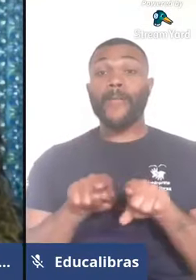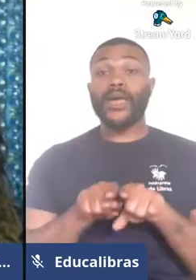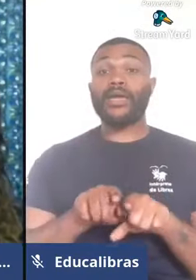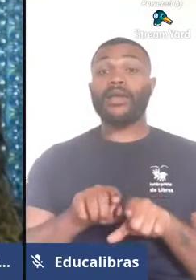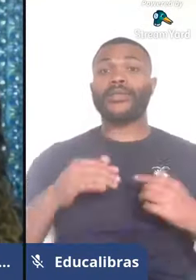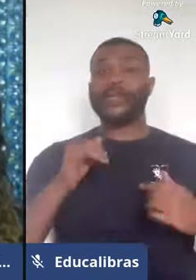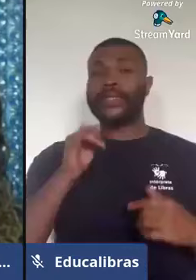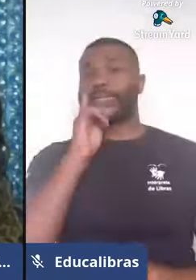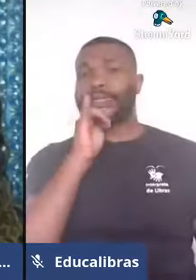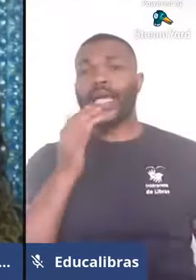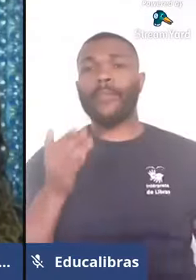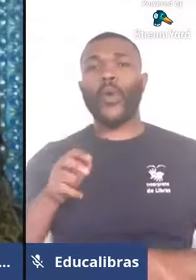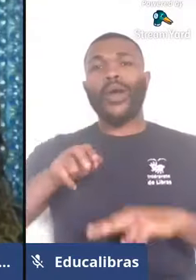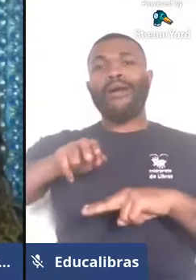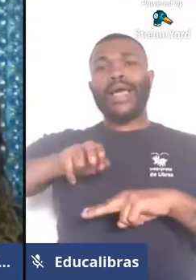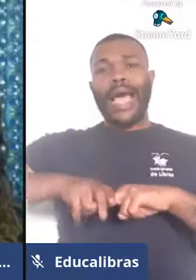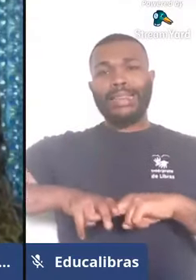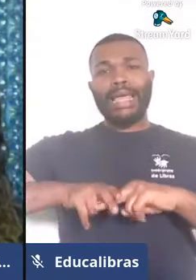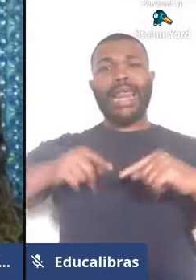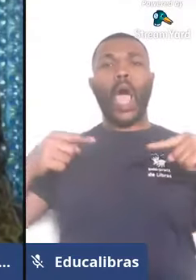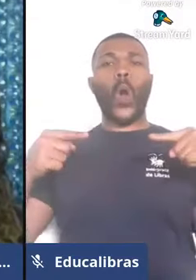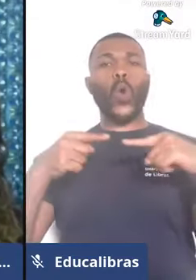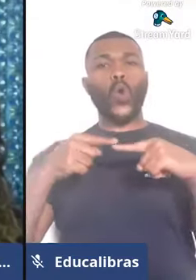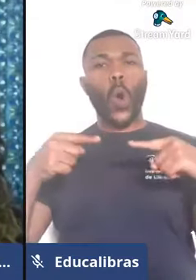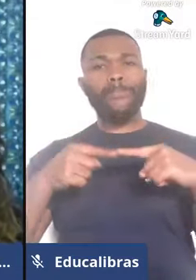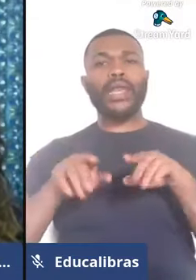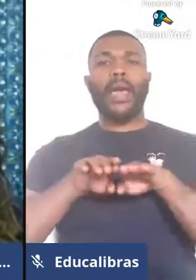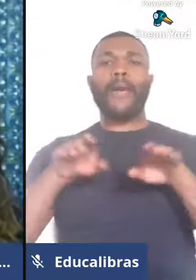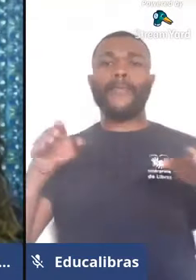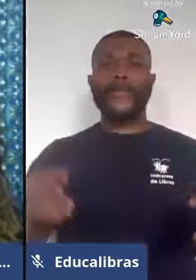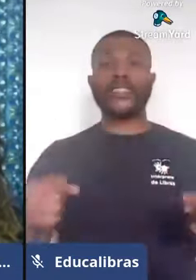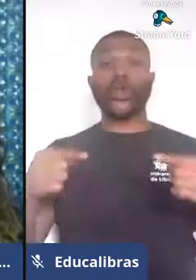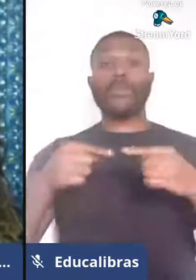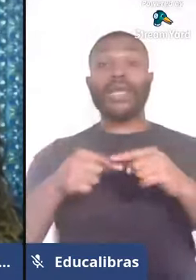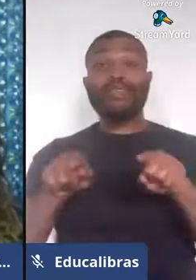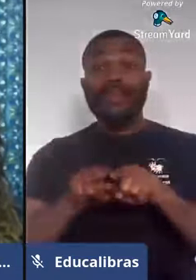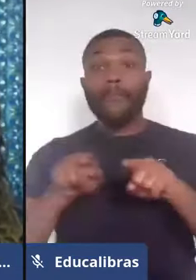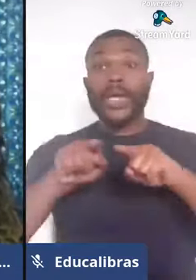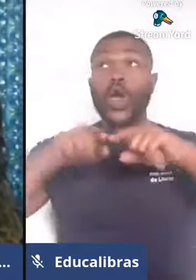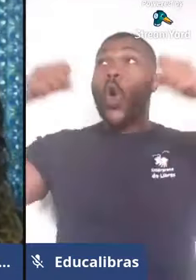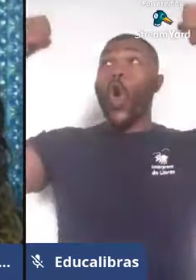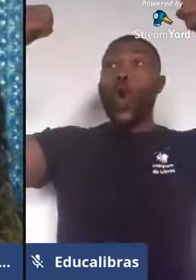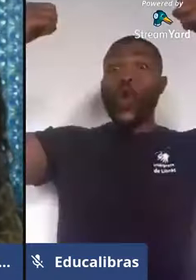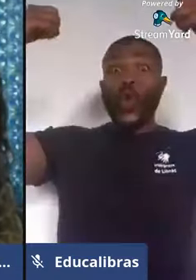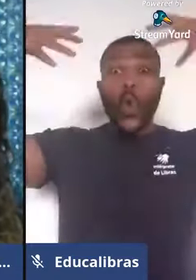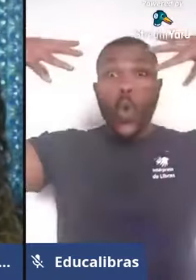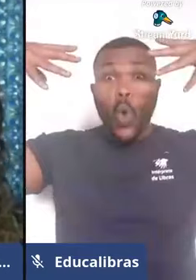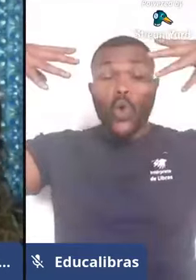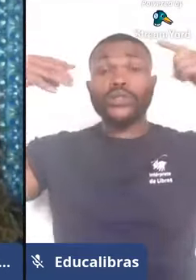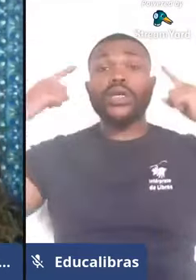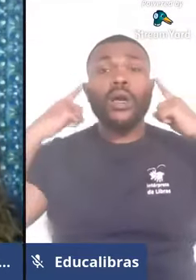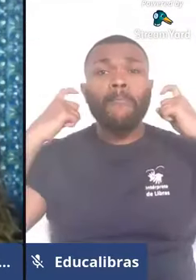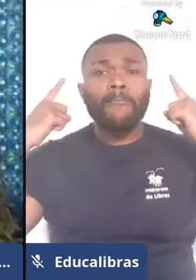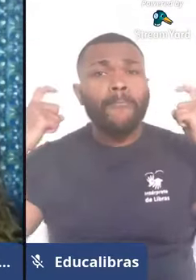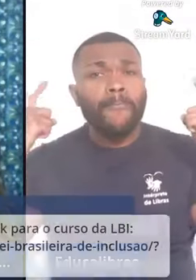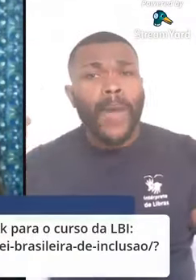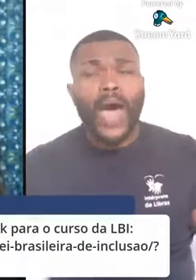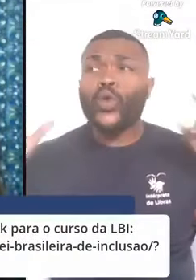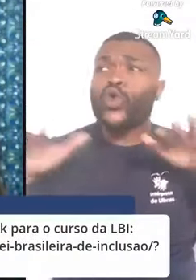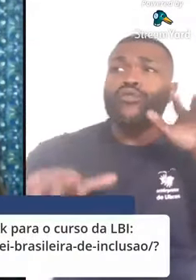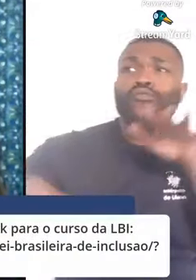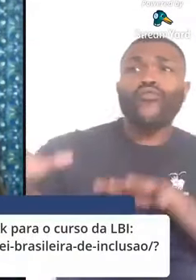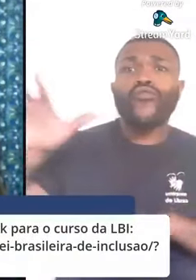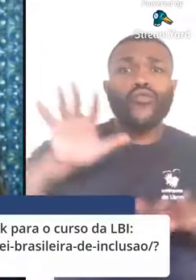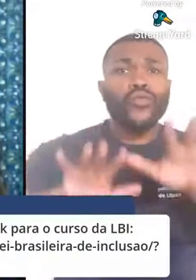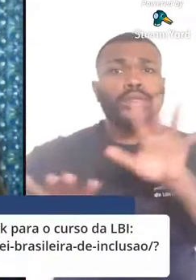da cadeira que você está sentado, da mesa, mas da iluminação, né? Do ruído, nível de ruído do ambiente, né?